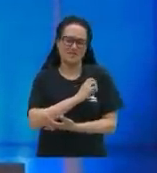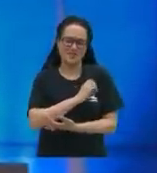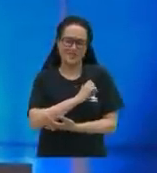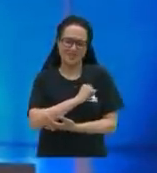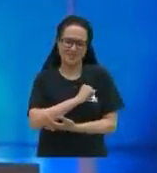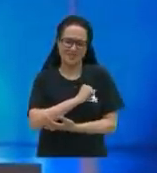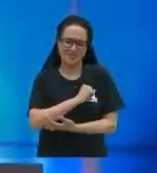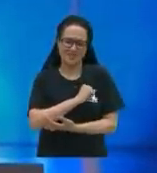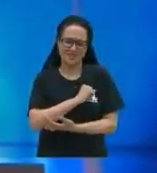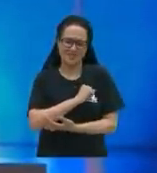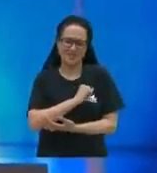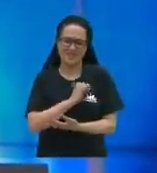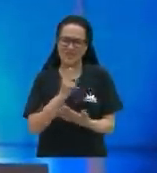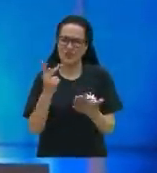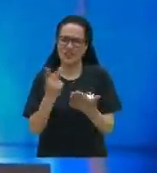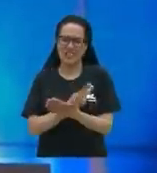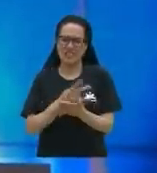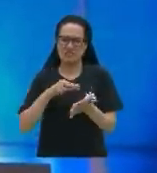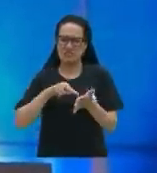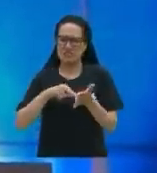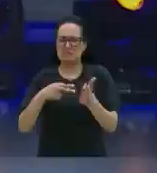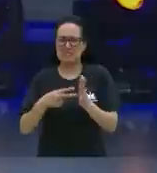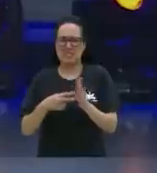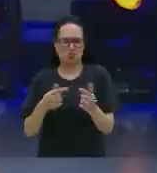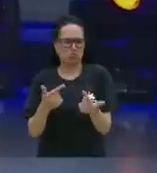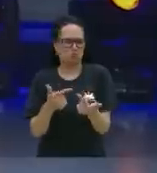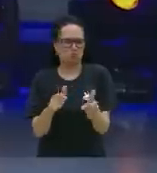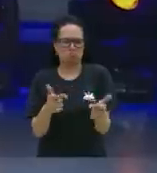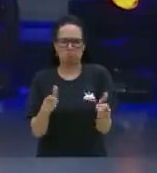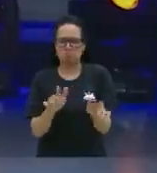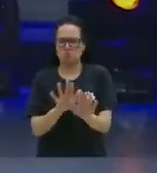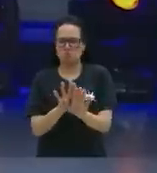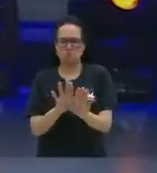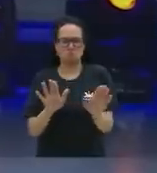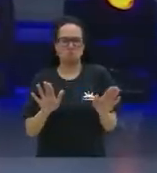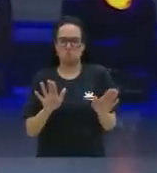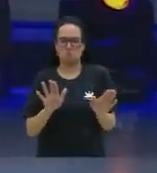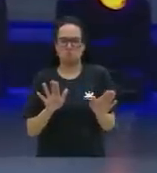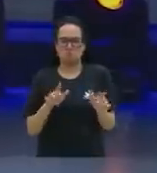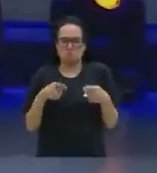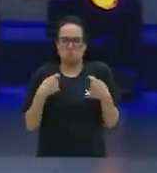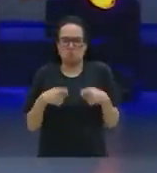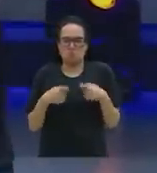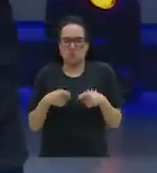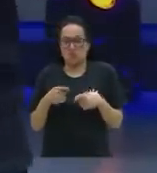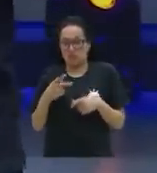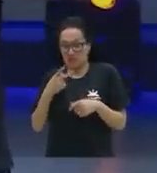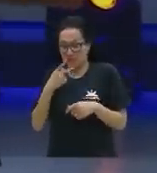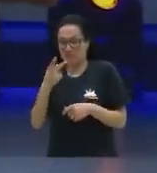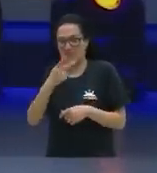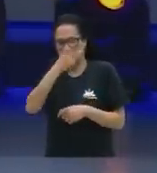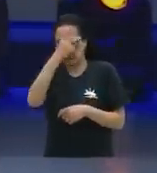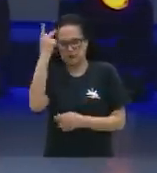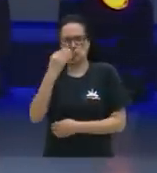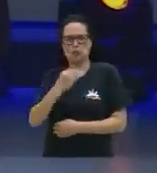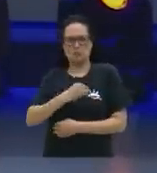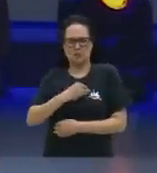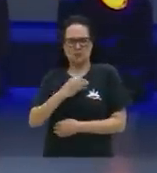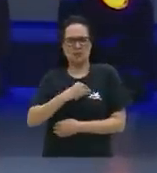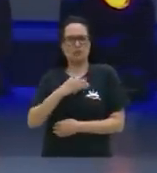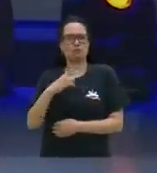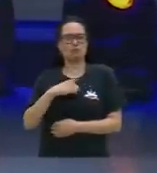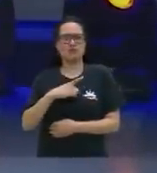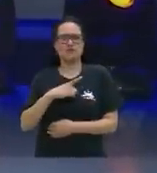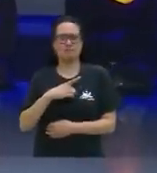o que é errado não tem mais sentido. Você não precisa dizer para a pessoa que ela está no pecado,